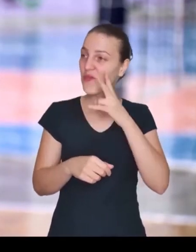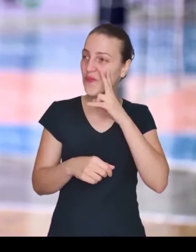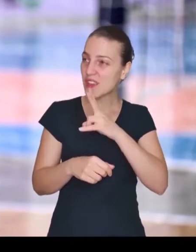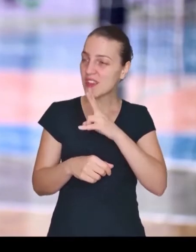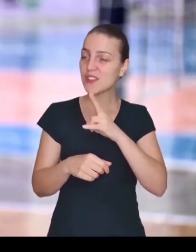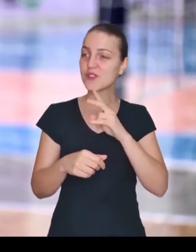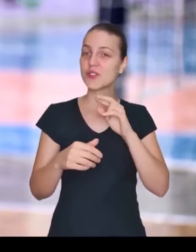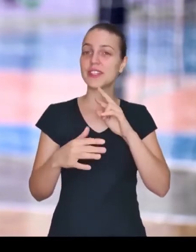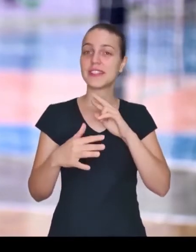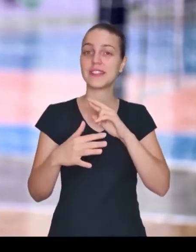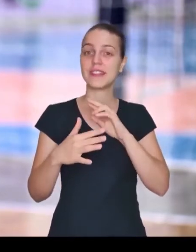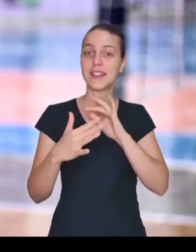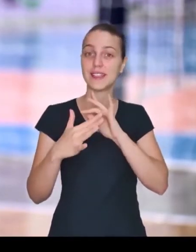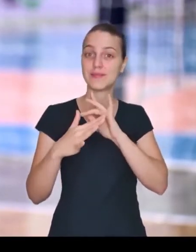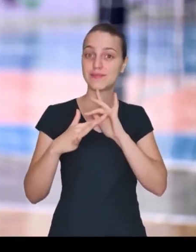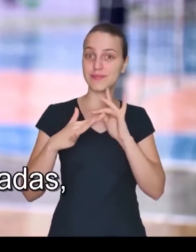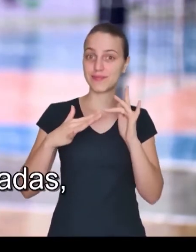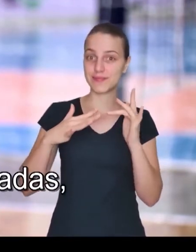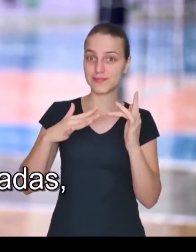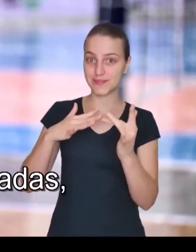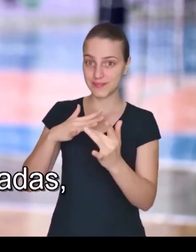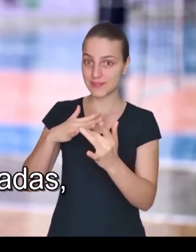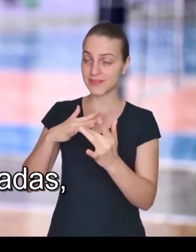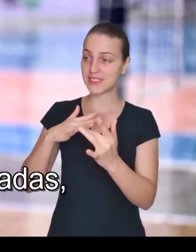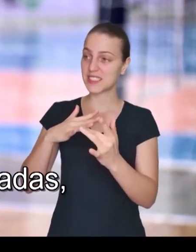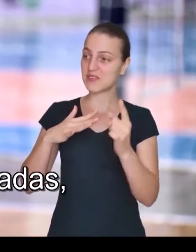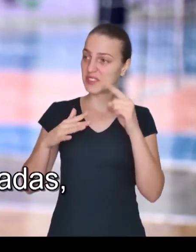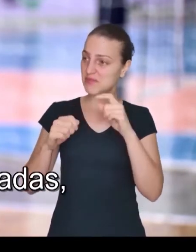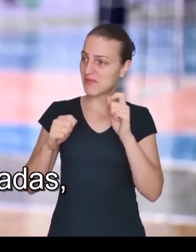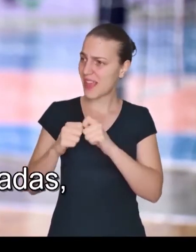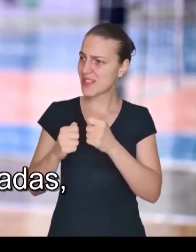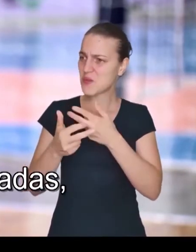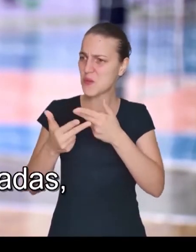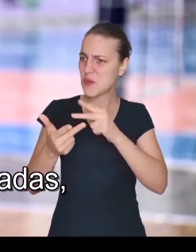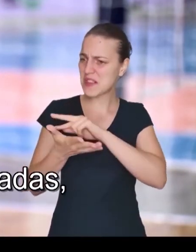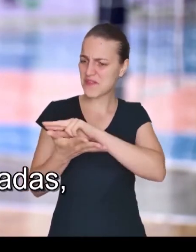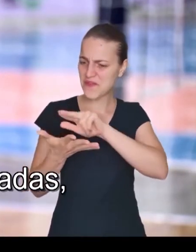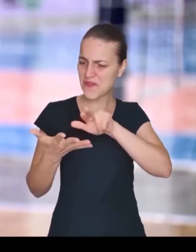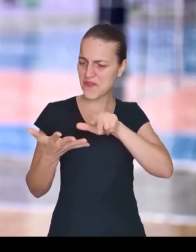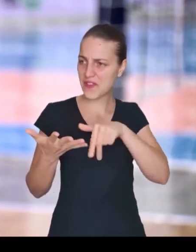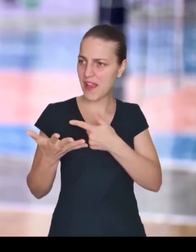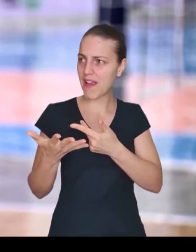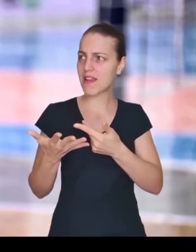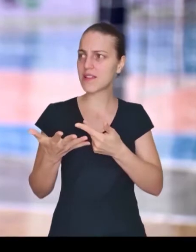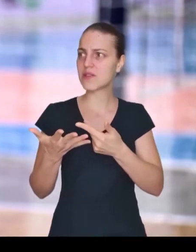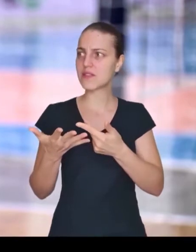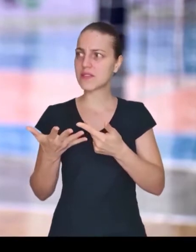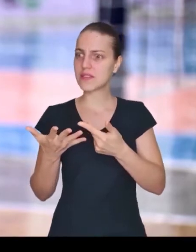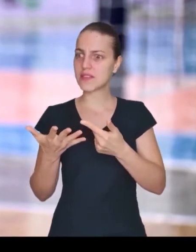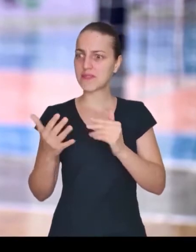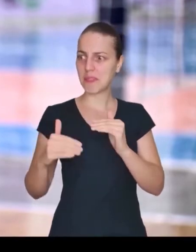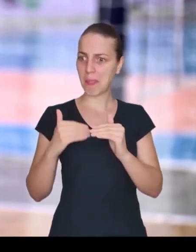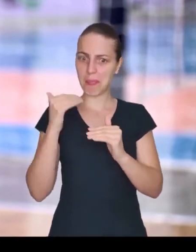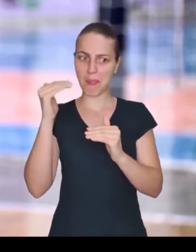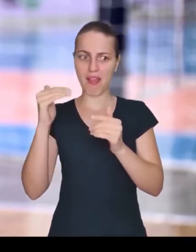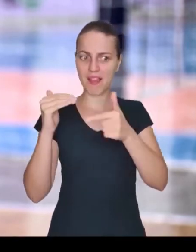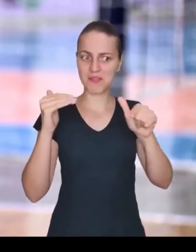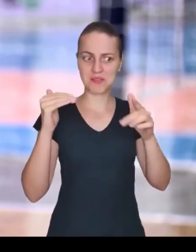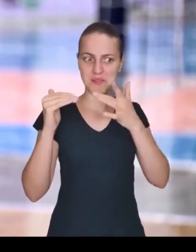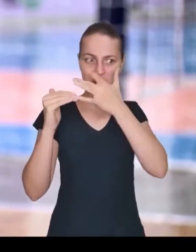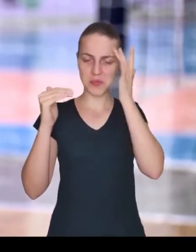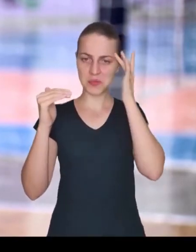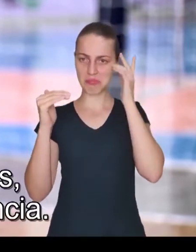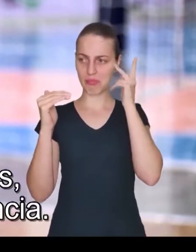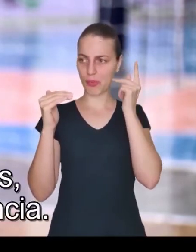faz outra, você faz muito mais coisa do que as pessoas que são consideradas, por assim dizer, normais, né? Então, pela sociedade, eu creio que eu sou